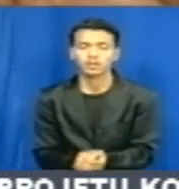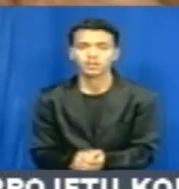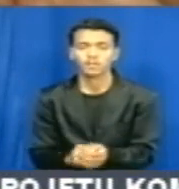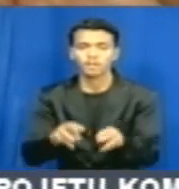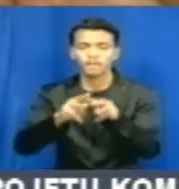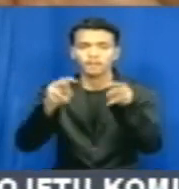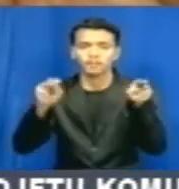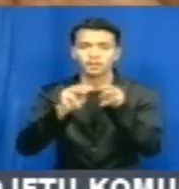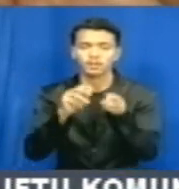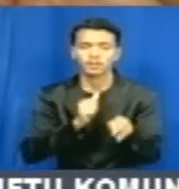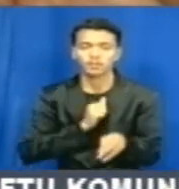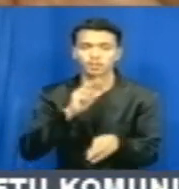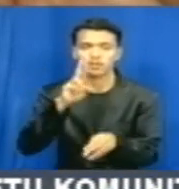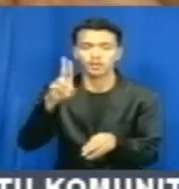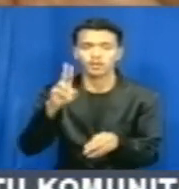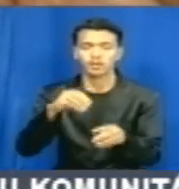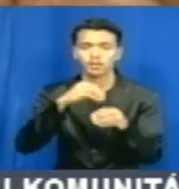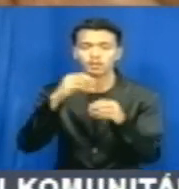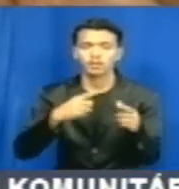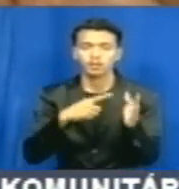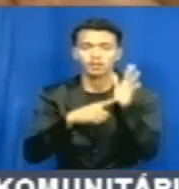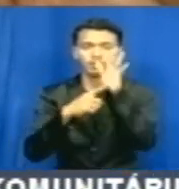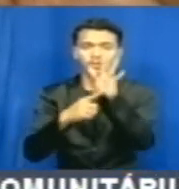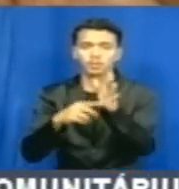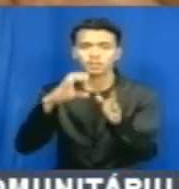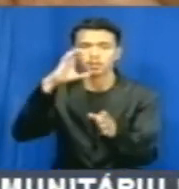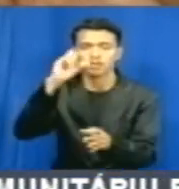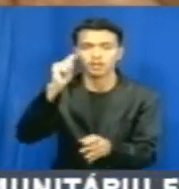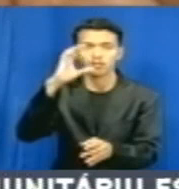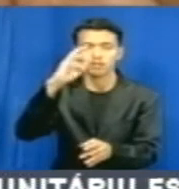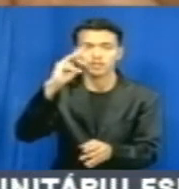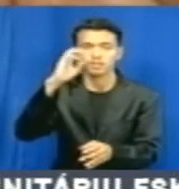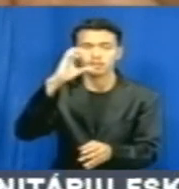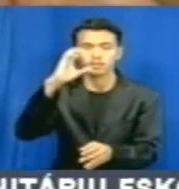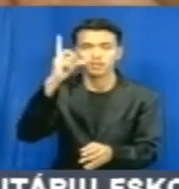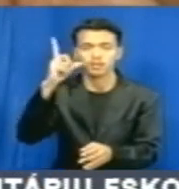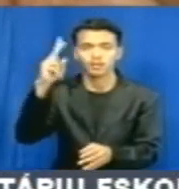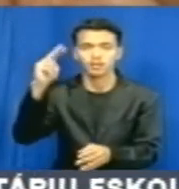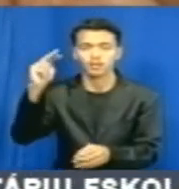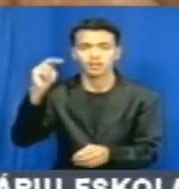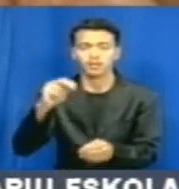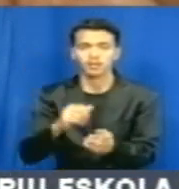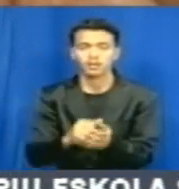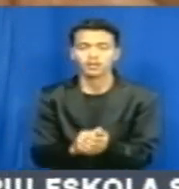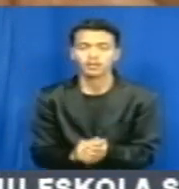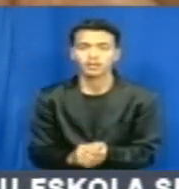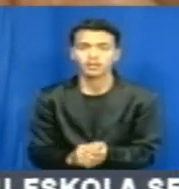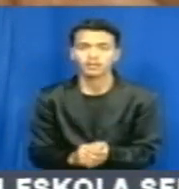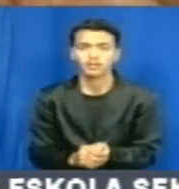Haileu. Atopa vamos combatentes a libertação nacional e vamos família martires de